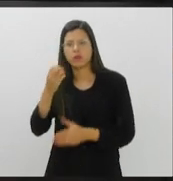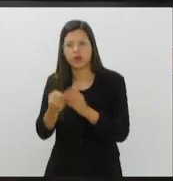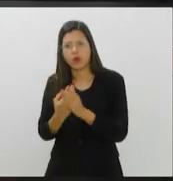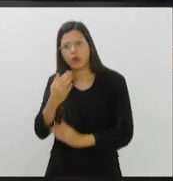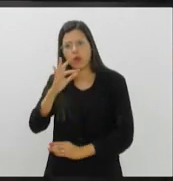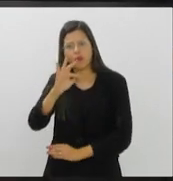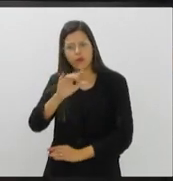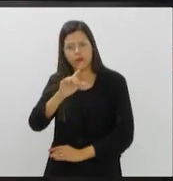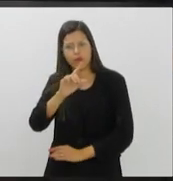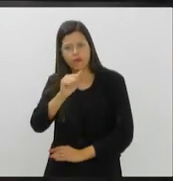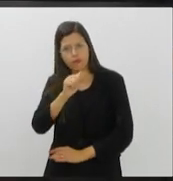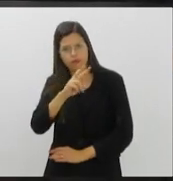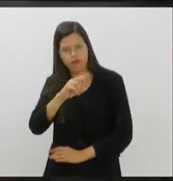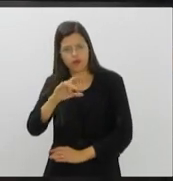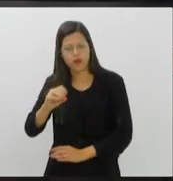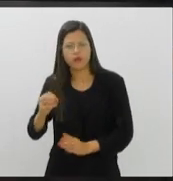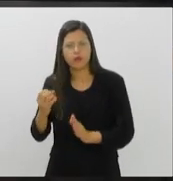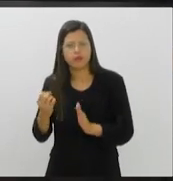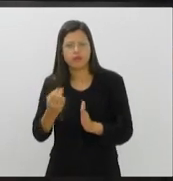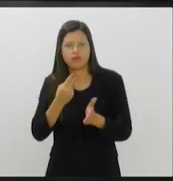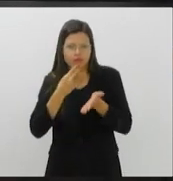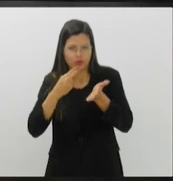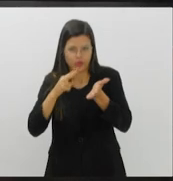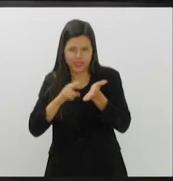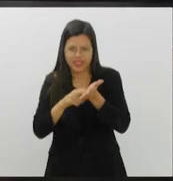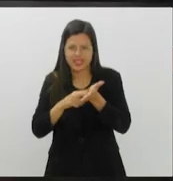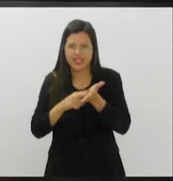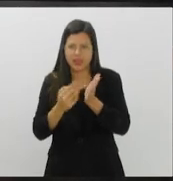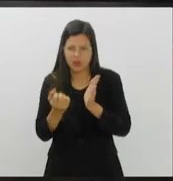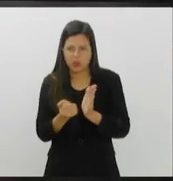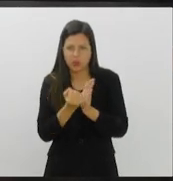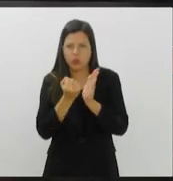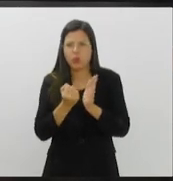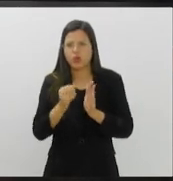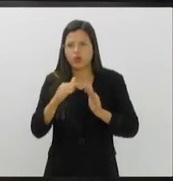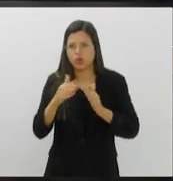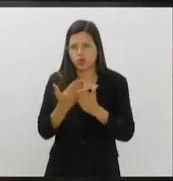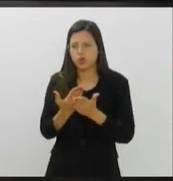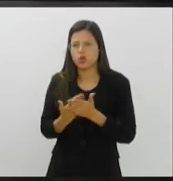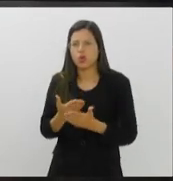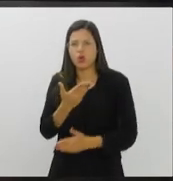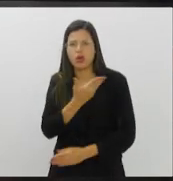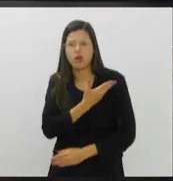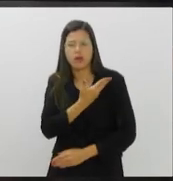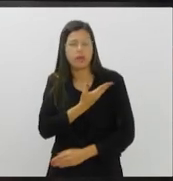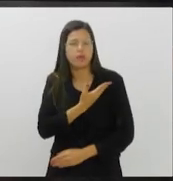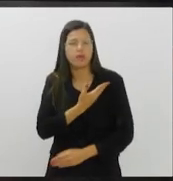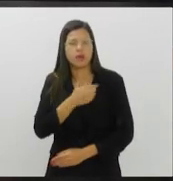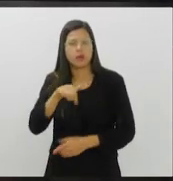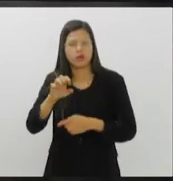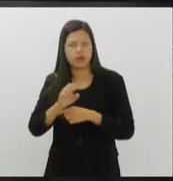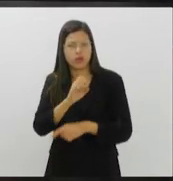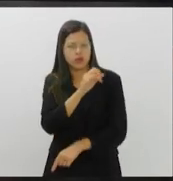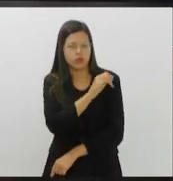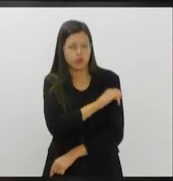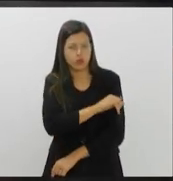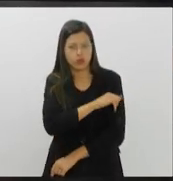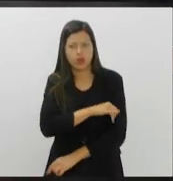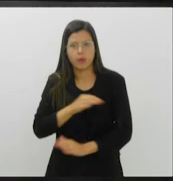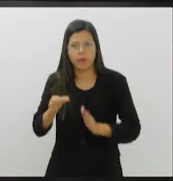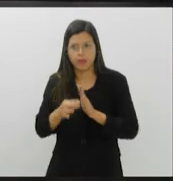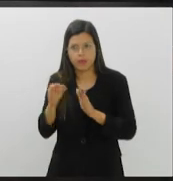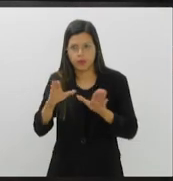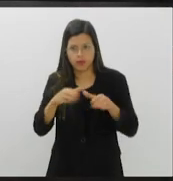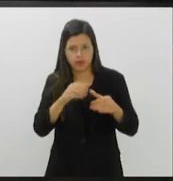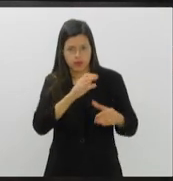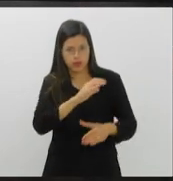que institui o selo Escola Amiga do Clima no âmbito do Estado do Rio de Janeiro. Pareceres das comissões